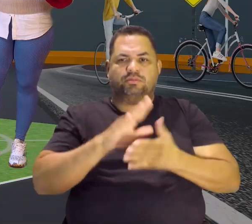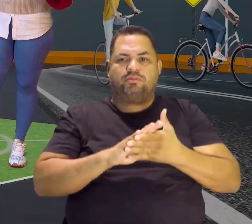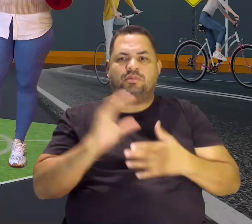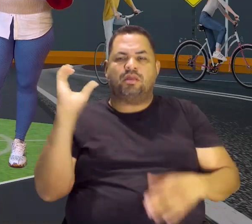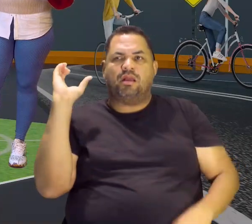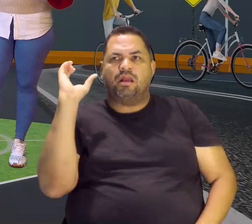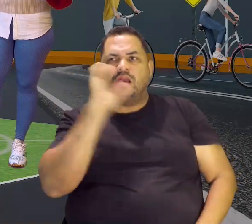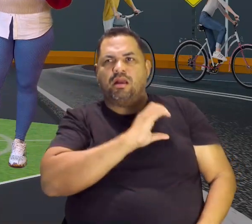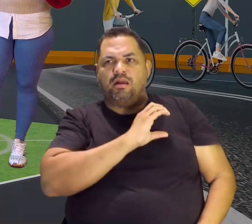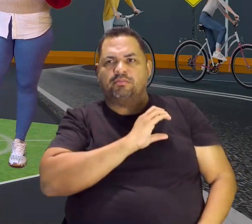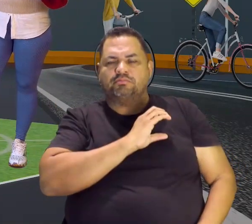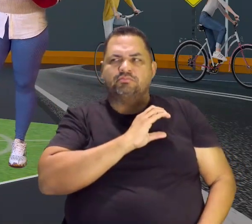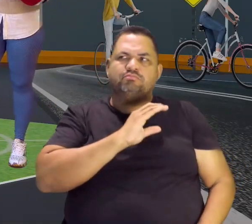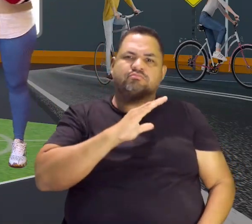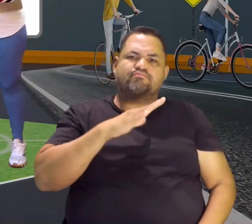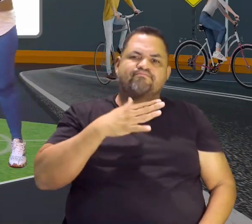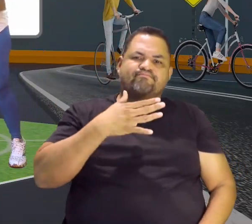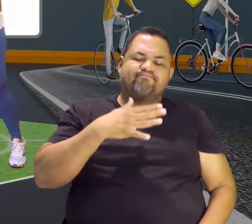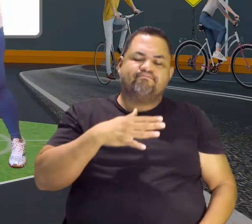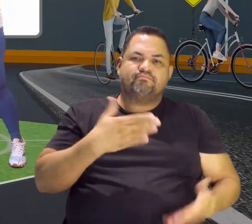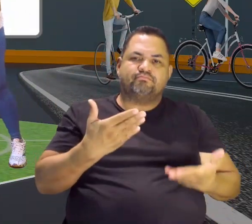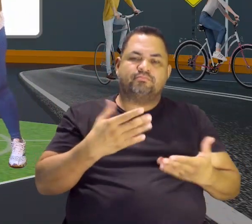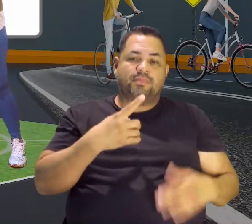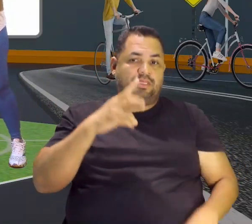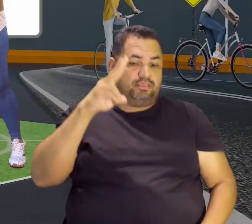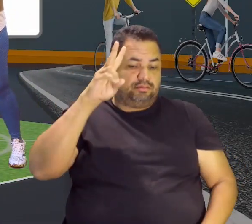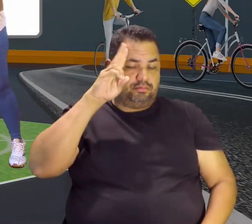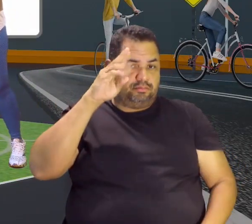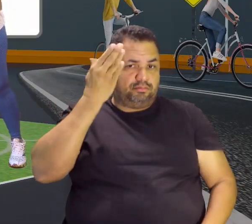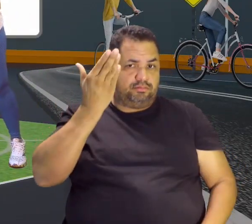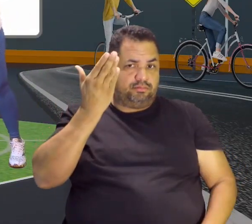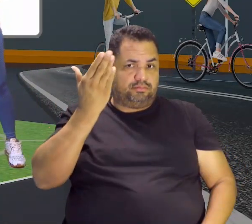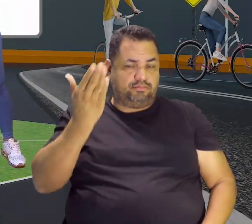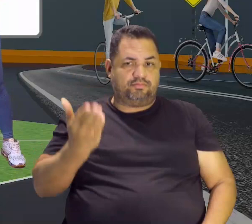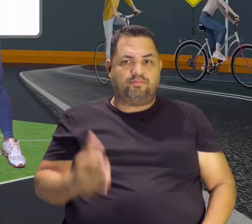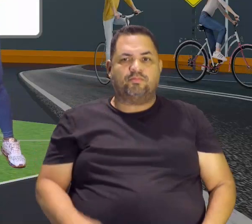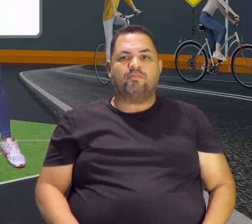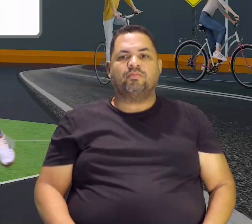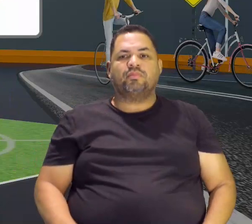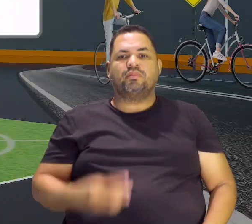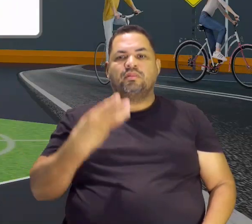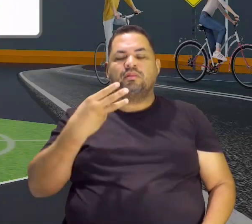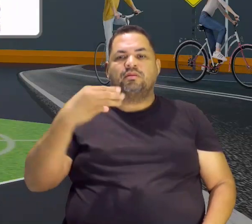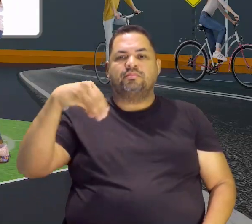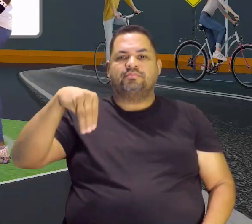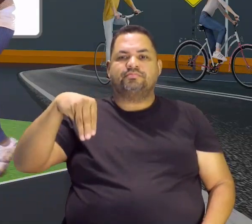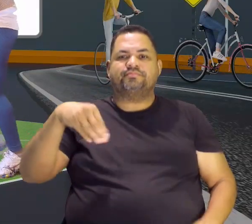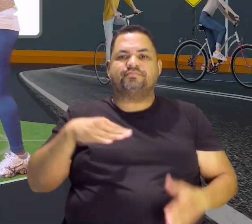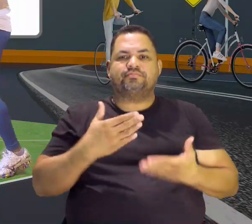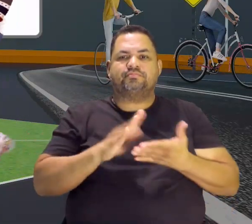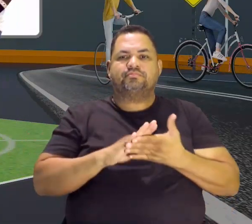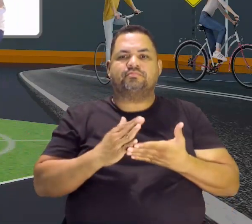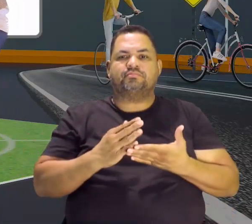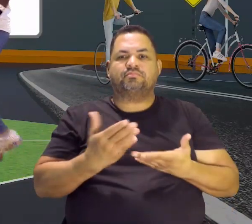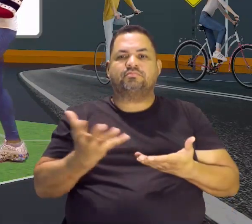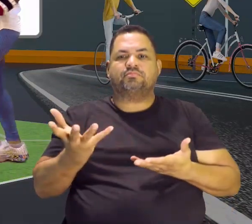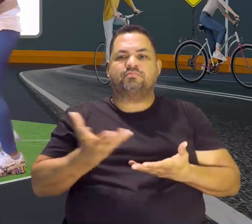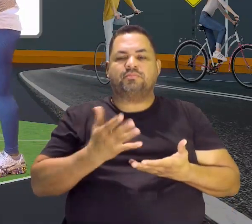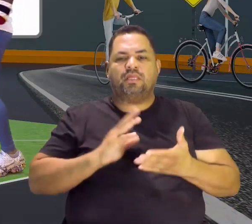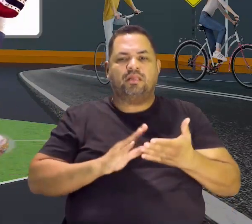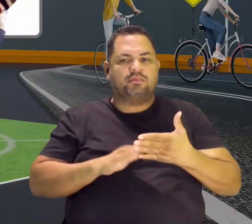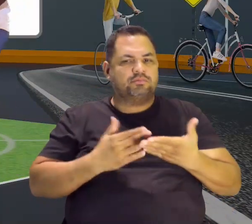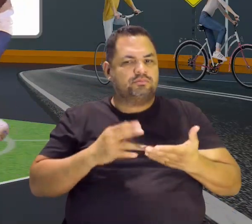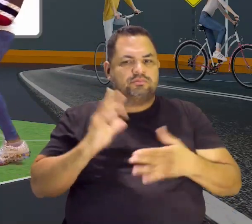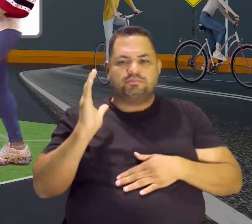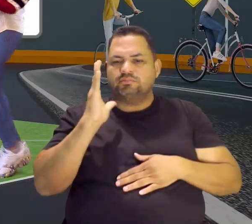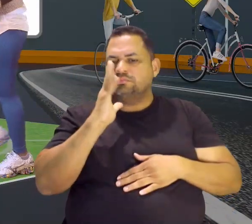ele foi imediato? Lembra que eu coloquei aqui para você apenas 3 minutos. 3 minutos sem parar. Mas eu quero com intensidade alta,